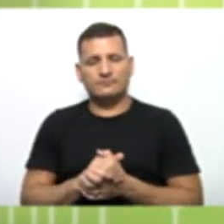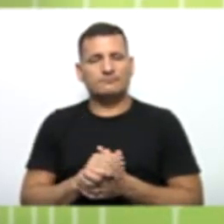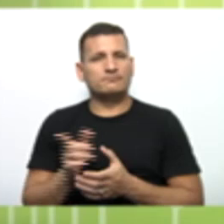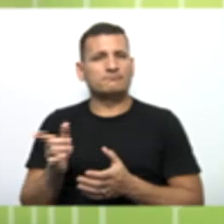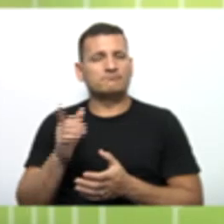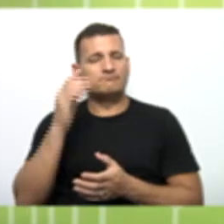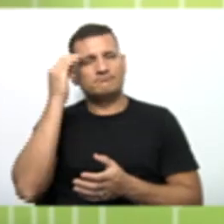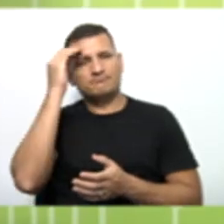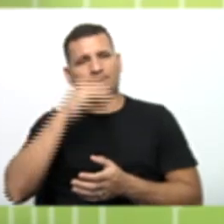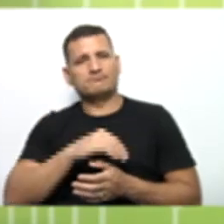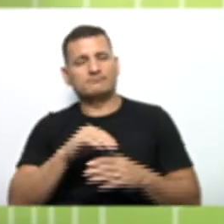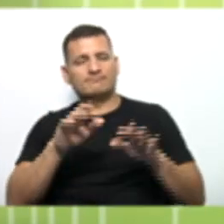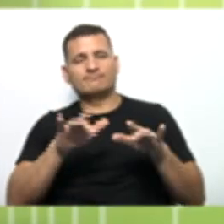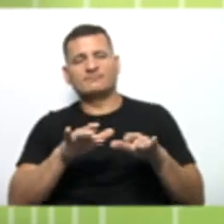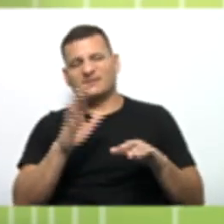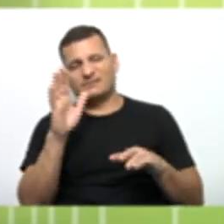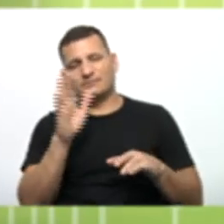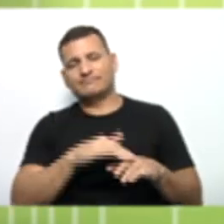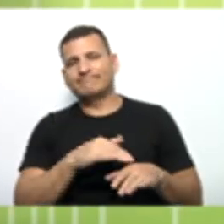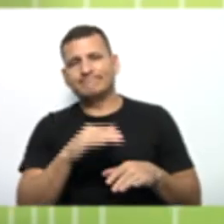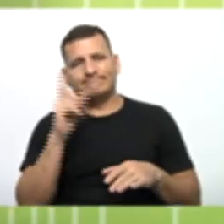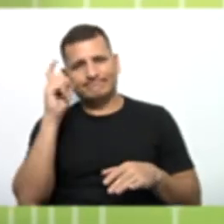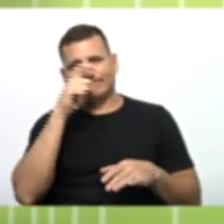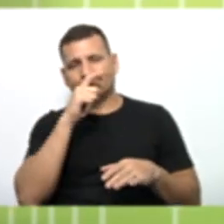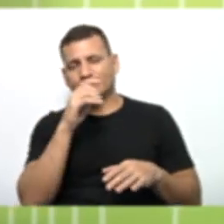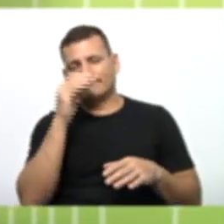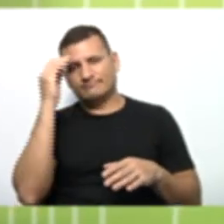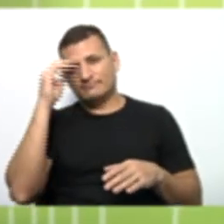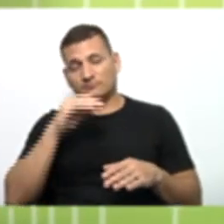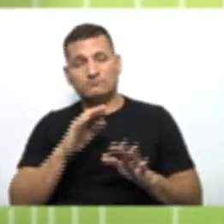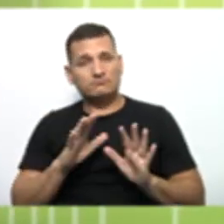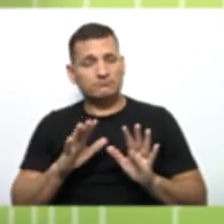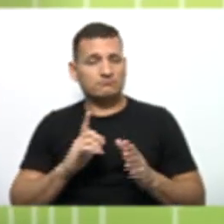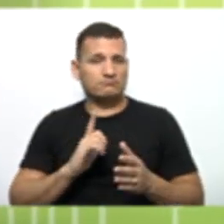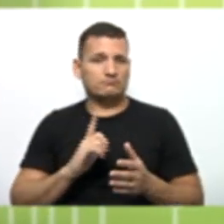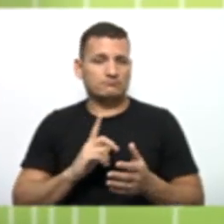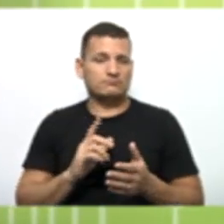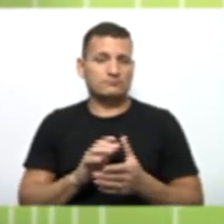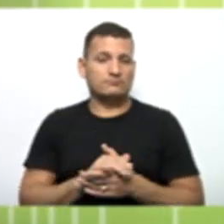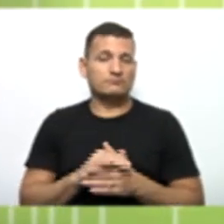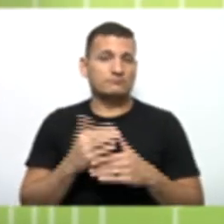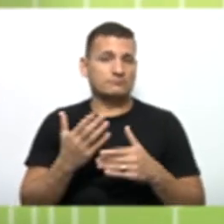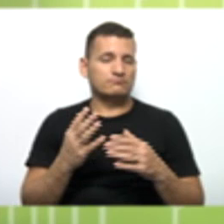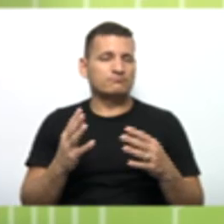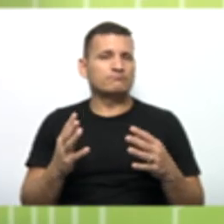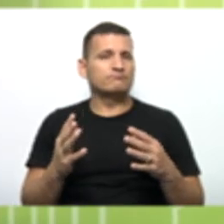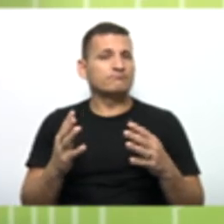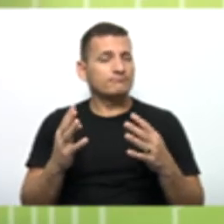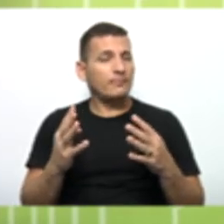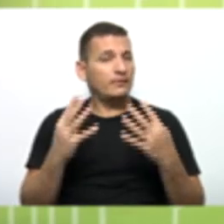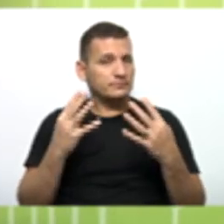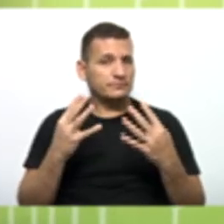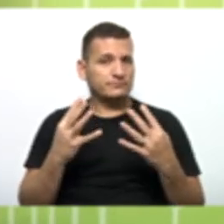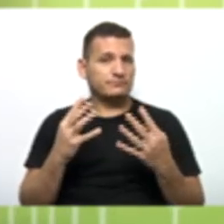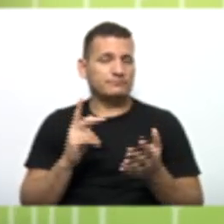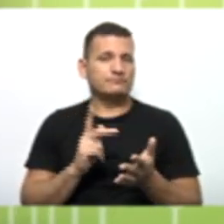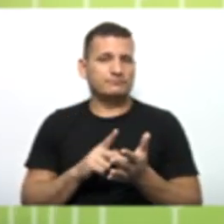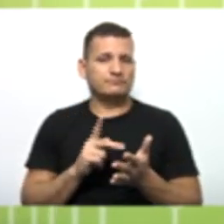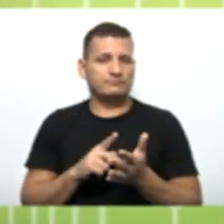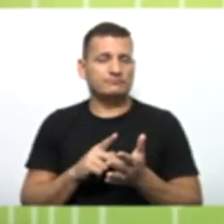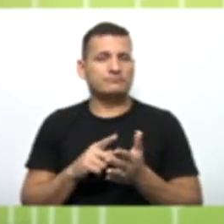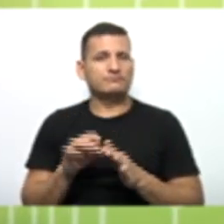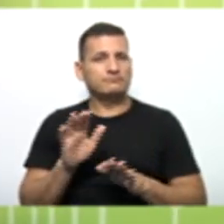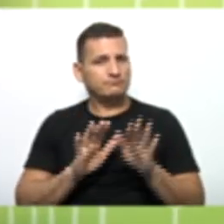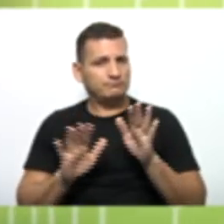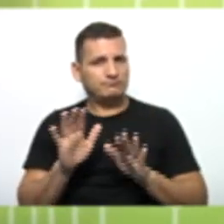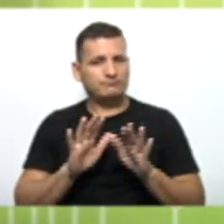desistir de fazer um cadastro, por exemplo. Isso acontece, certo? E eu chamo muita atenção em vocês, certo? Tome muito